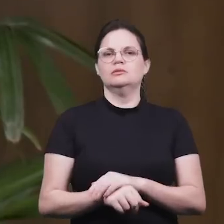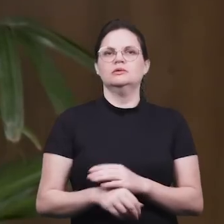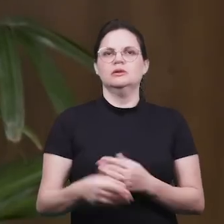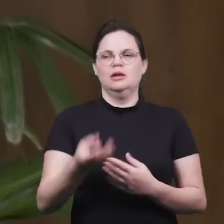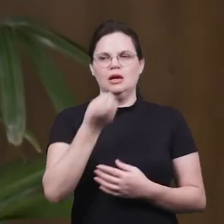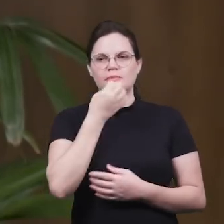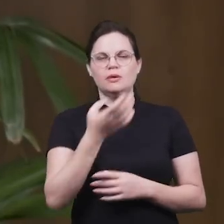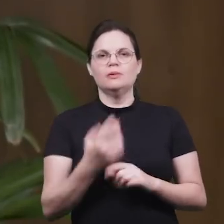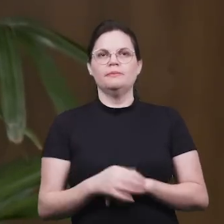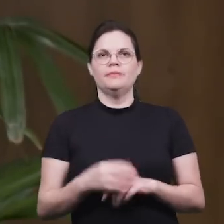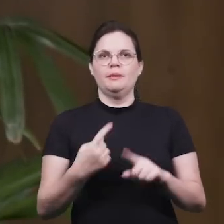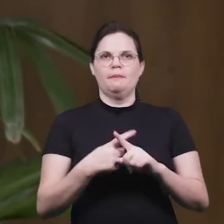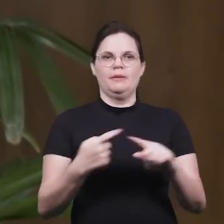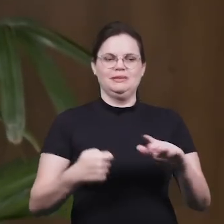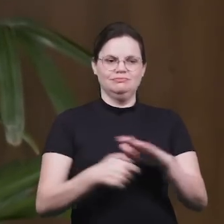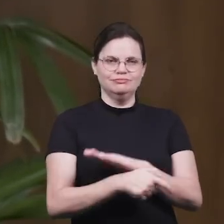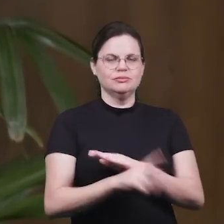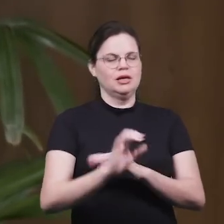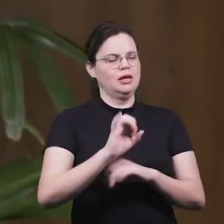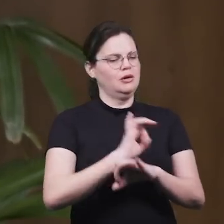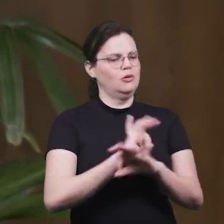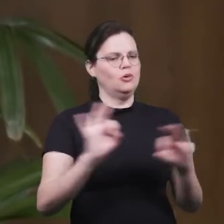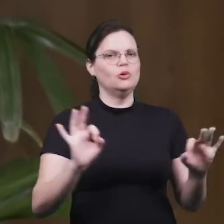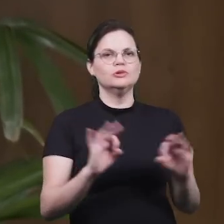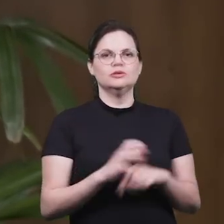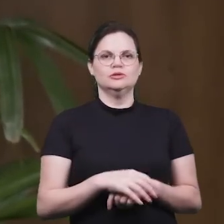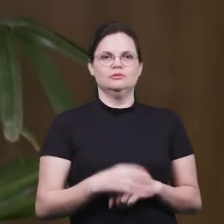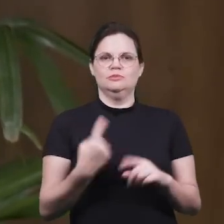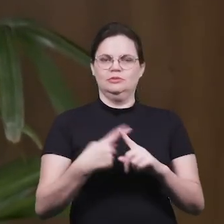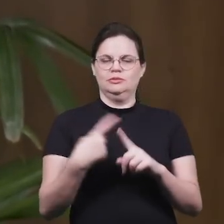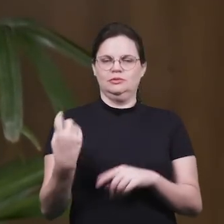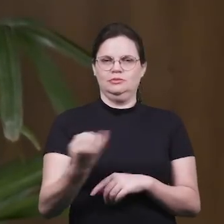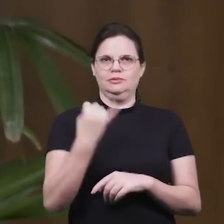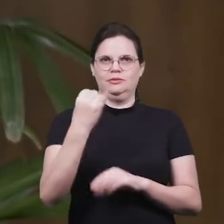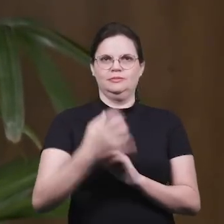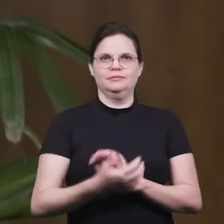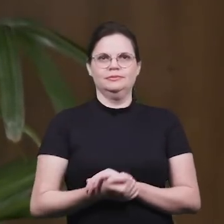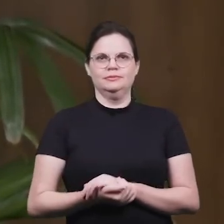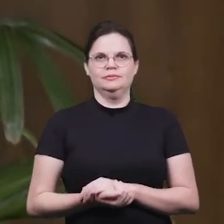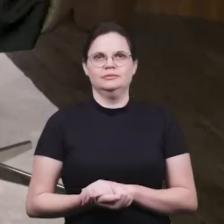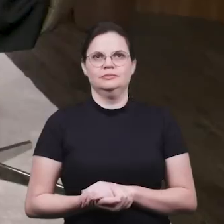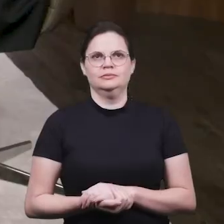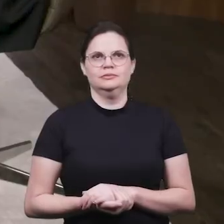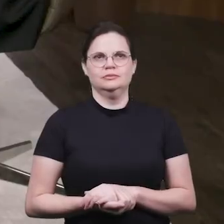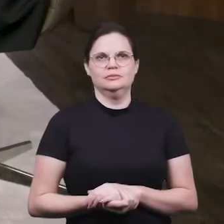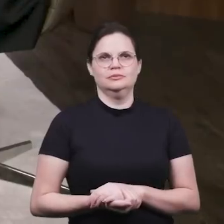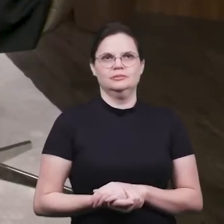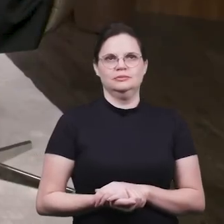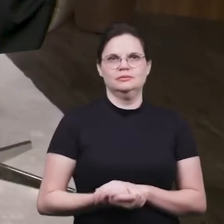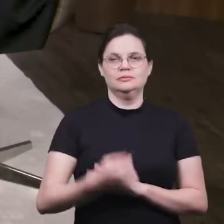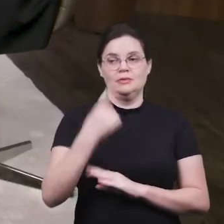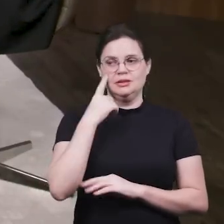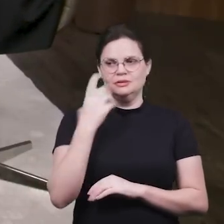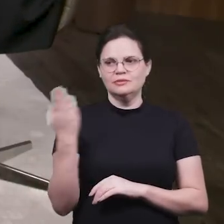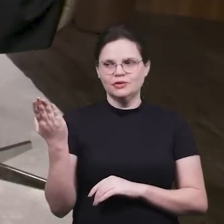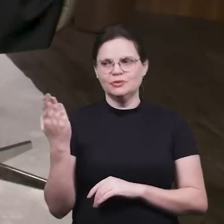financeiro também é uma parte, eu creio, em nossos dias, muito importante. Fernanda, você viu, né?